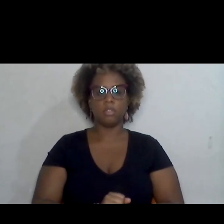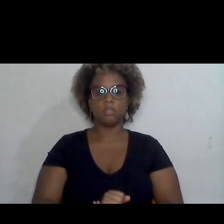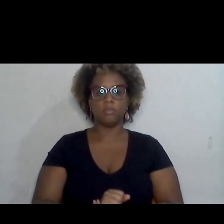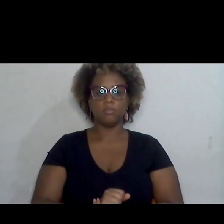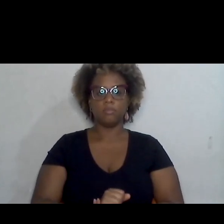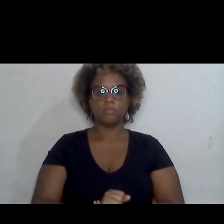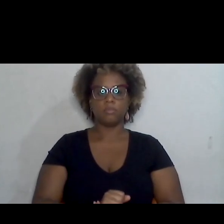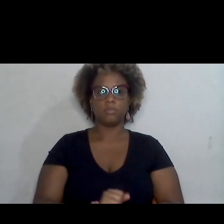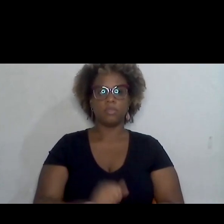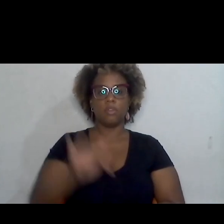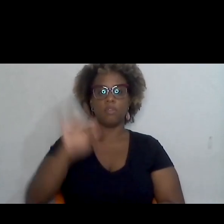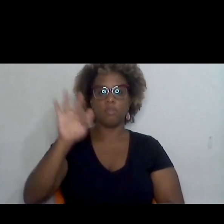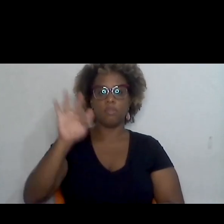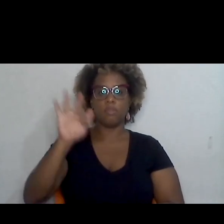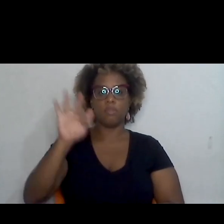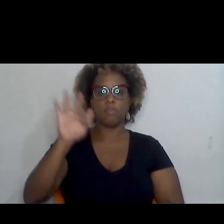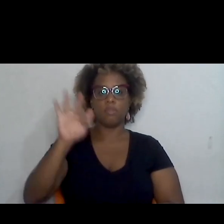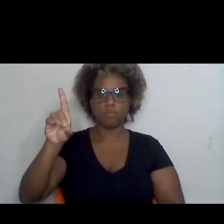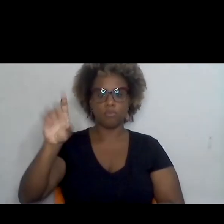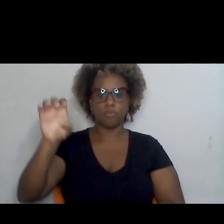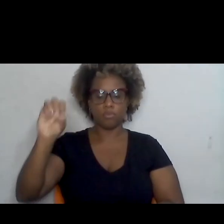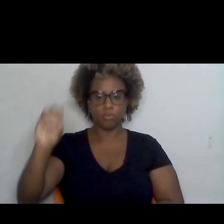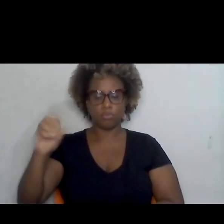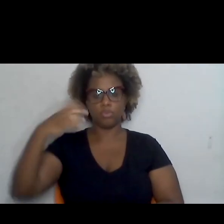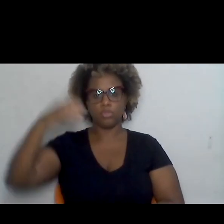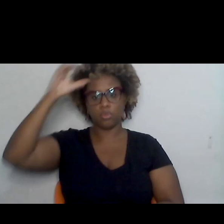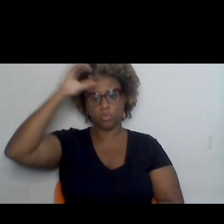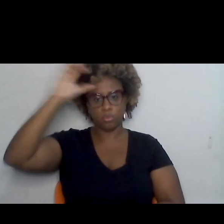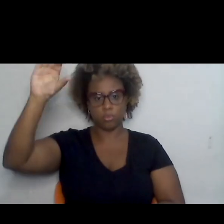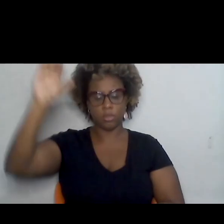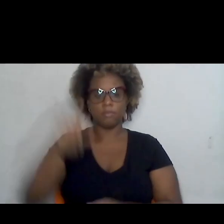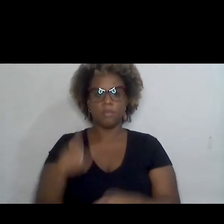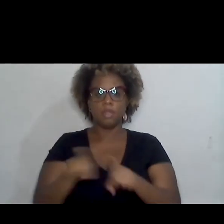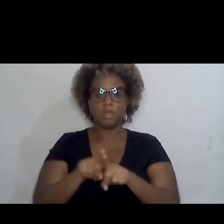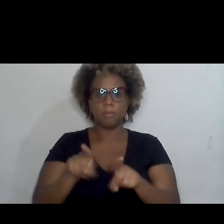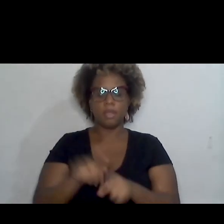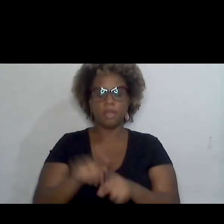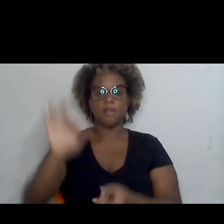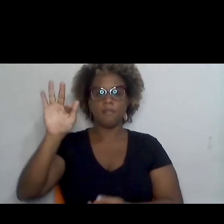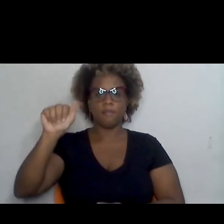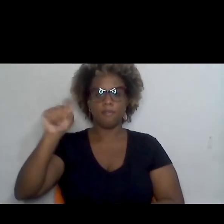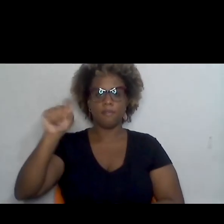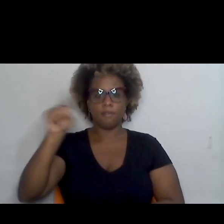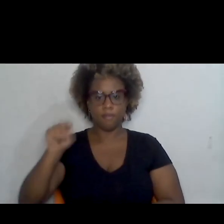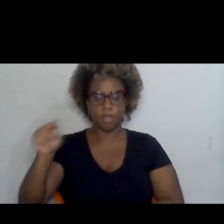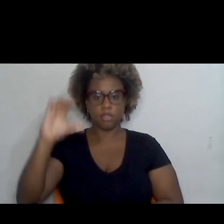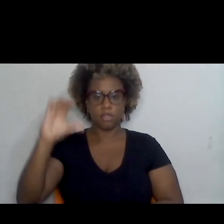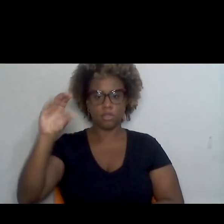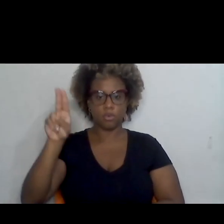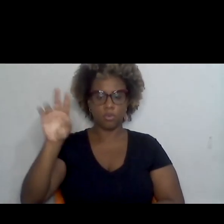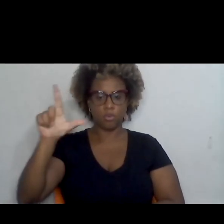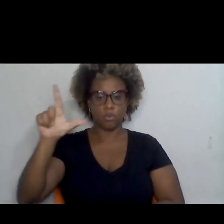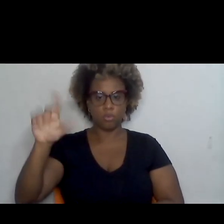Faz Cultura, porque a lei do Faz Cultura talvez seja mais antiga, mais defasada, e